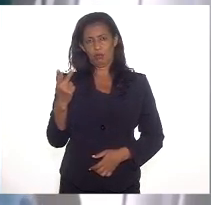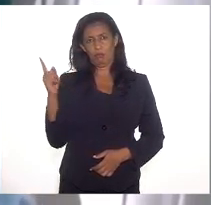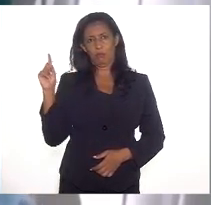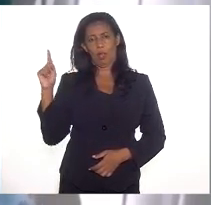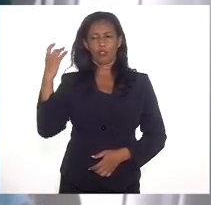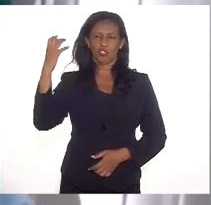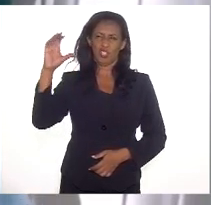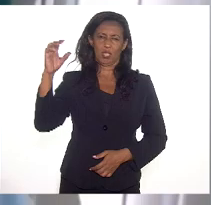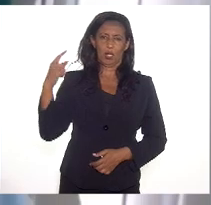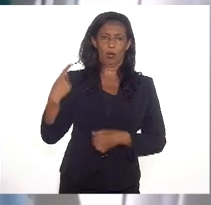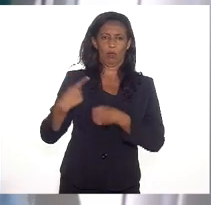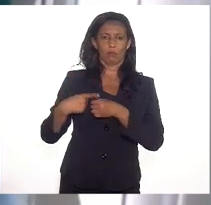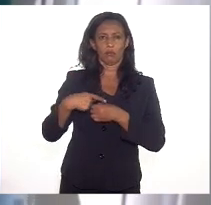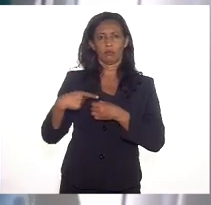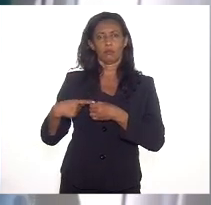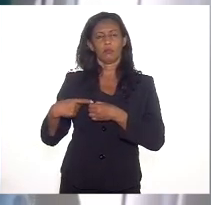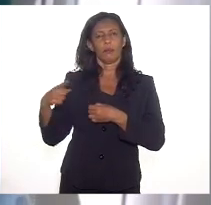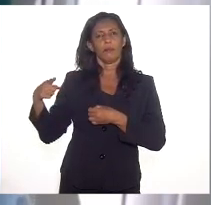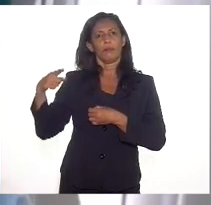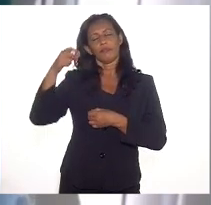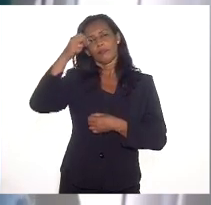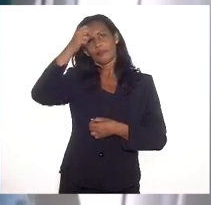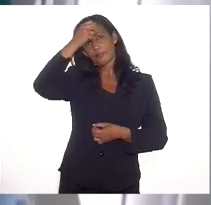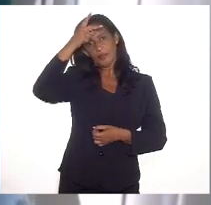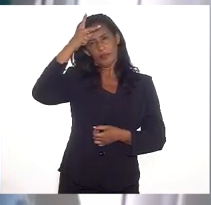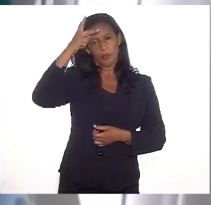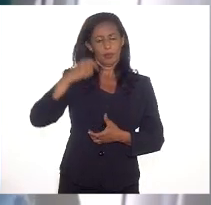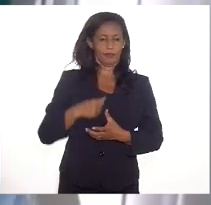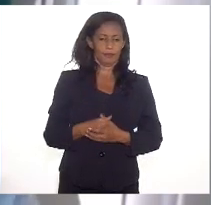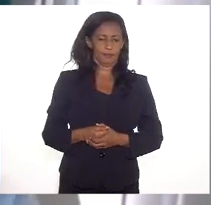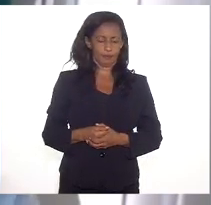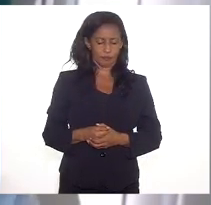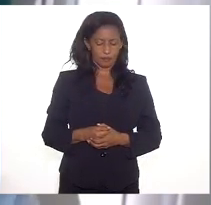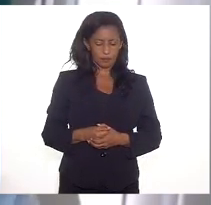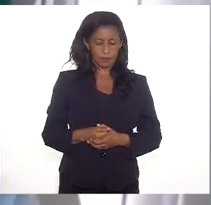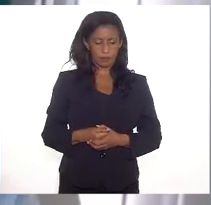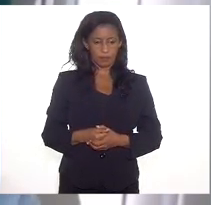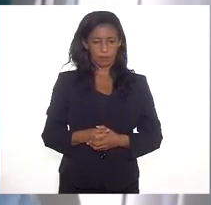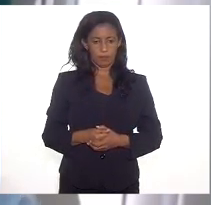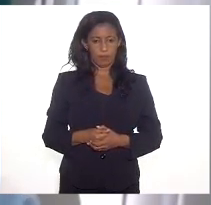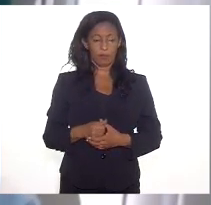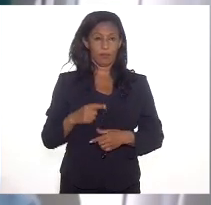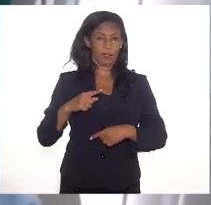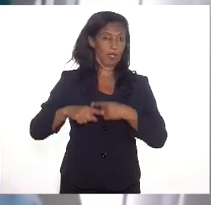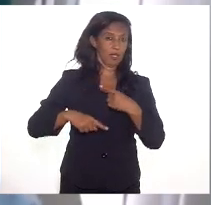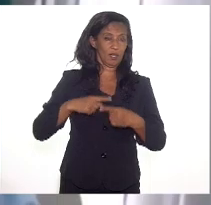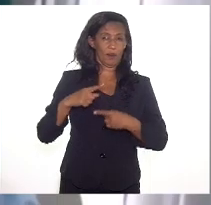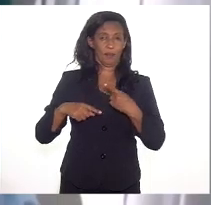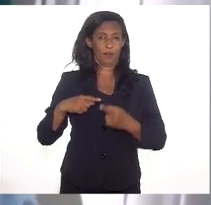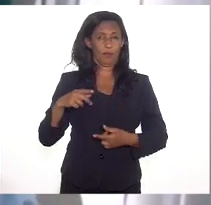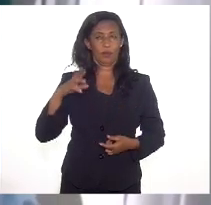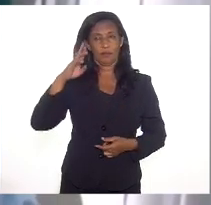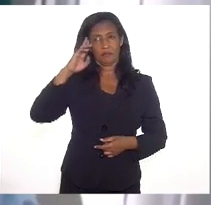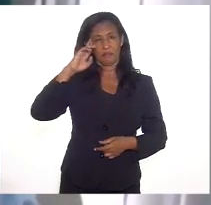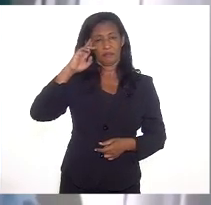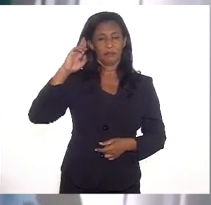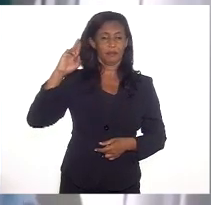Municipal de Niterói, professora, e depois, eu diria, um dos principais, se não o